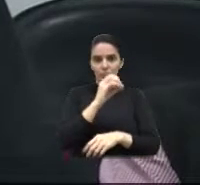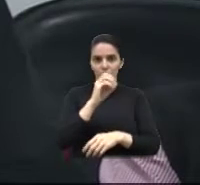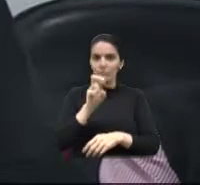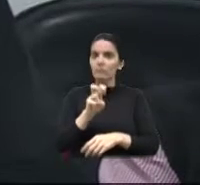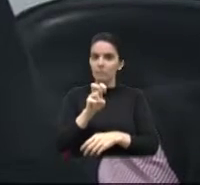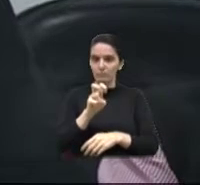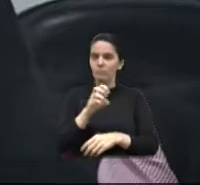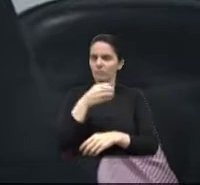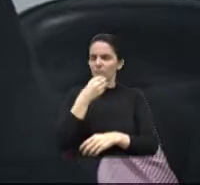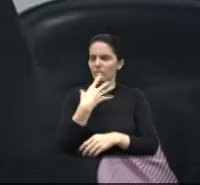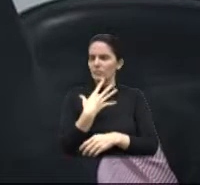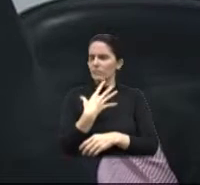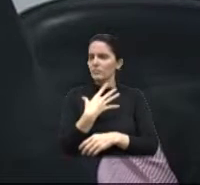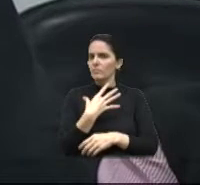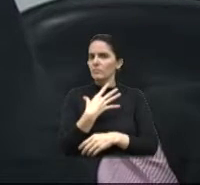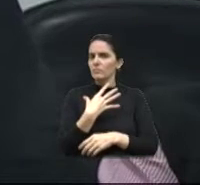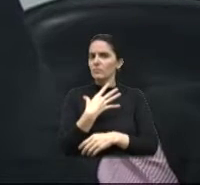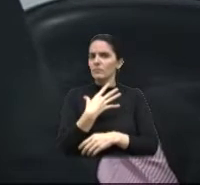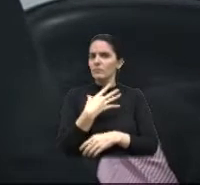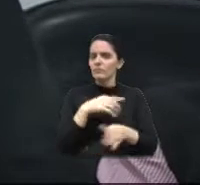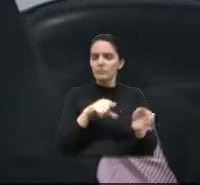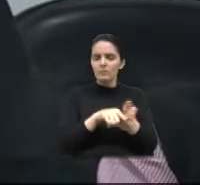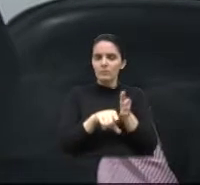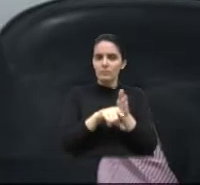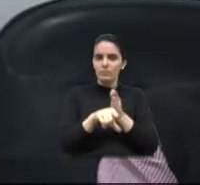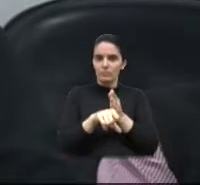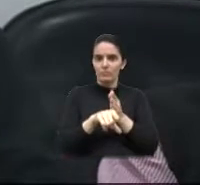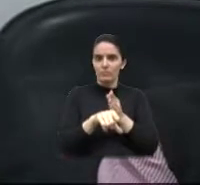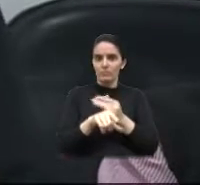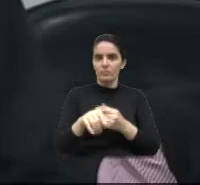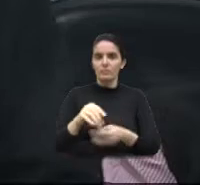bem feito esse parâmetro, e aí sim,